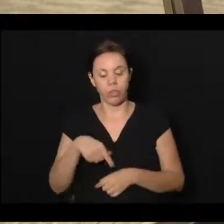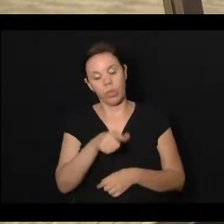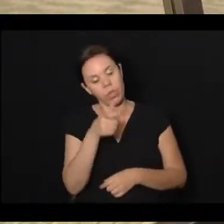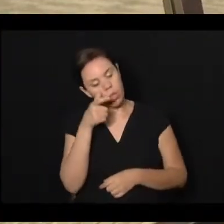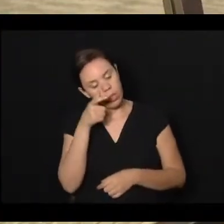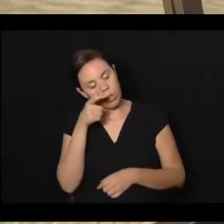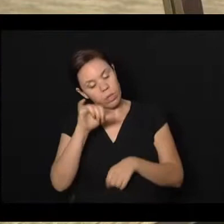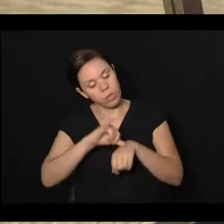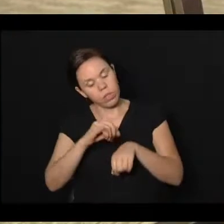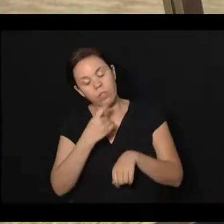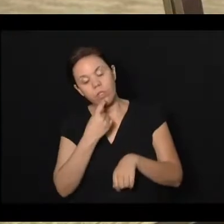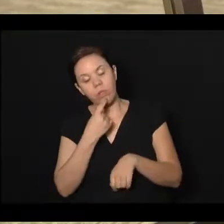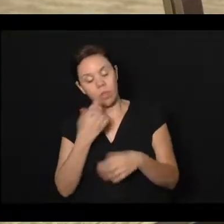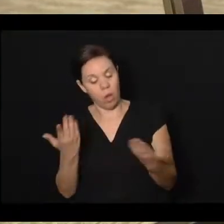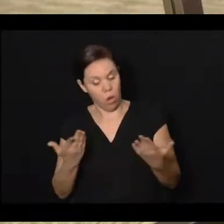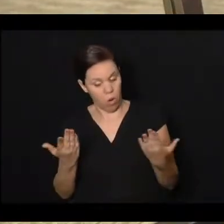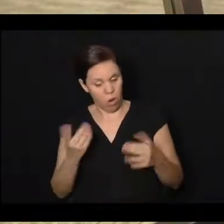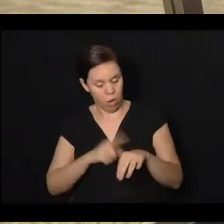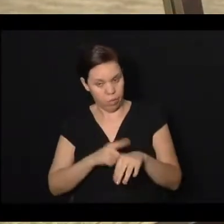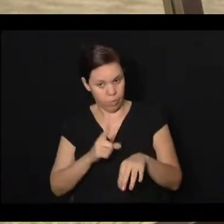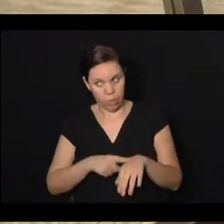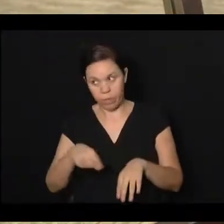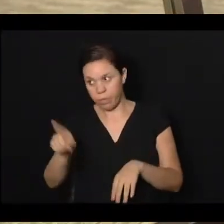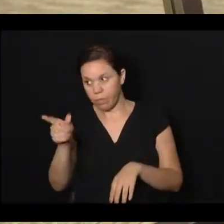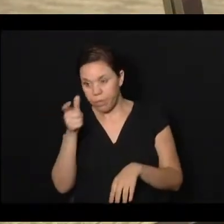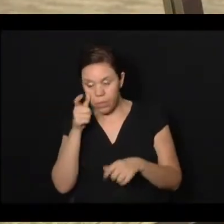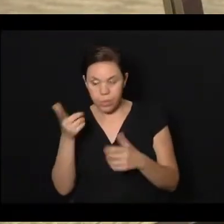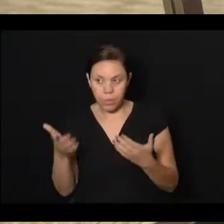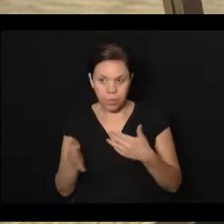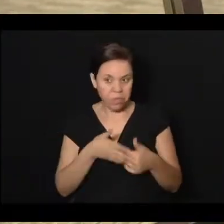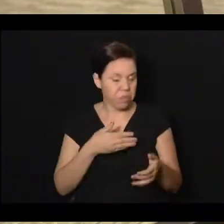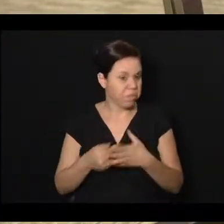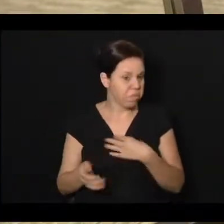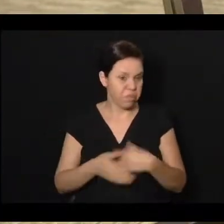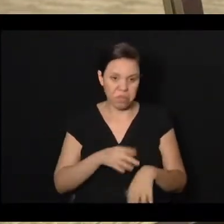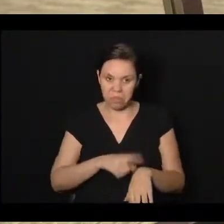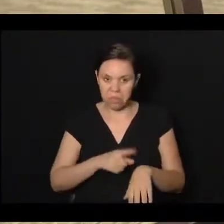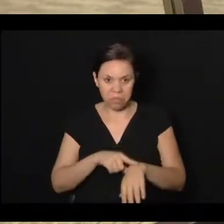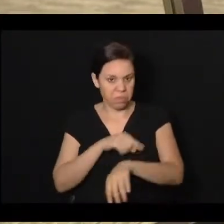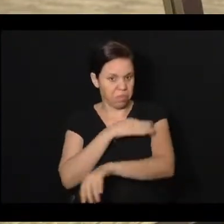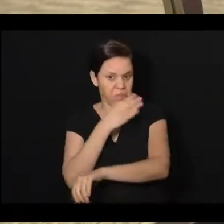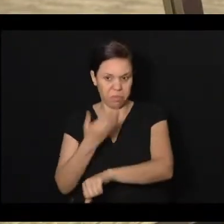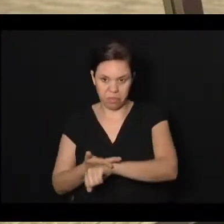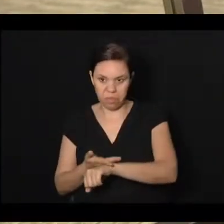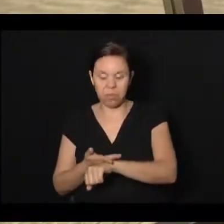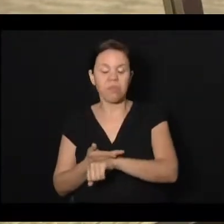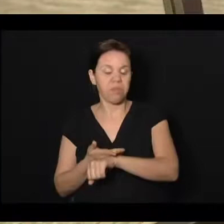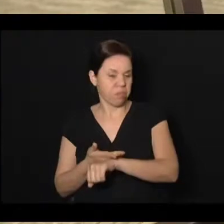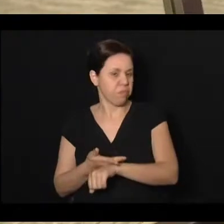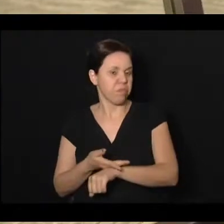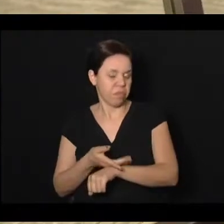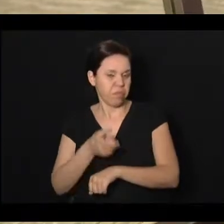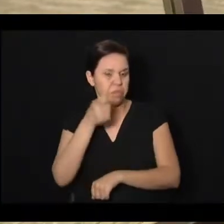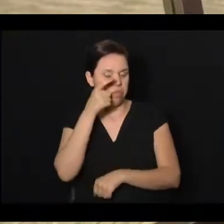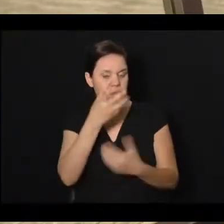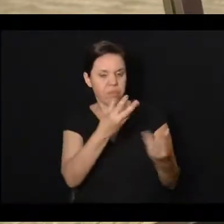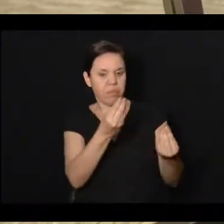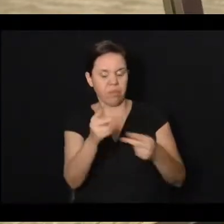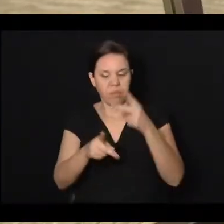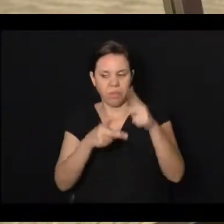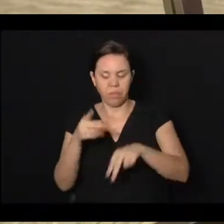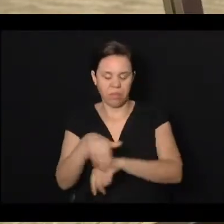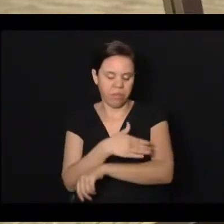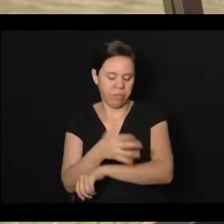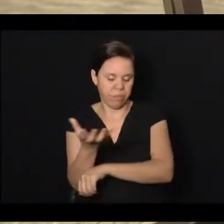campinas neste momento ou em qualquer momento do dia nós vamos ver gente em situação